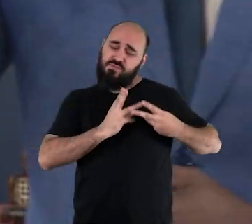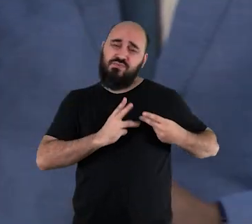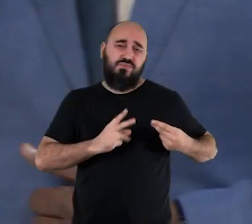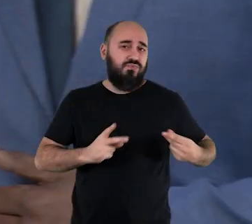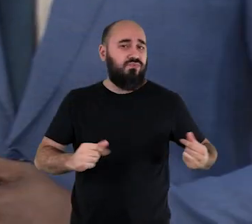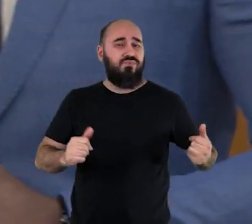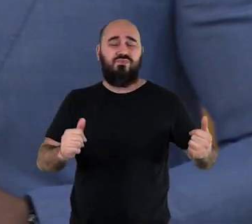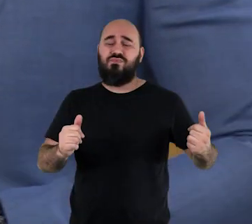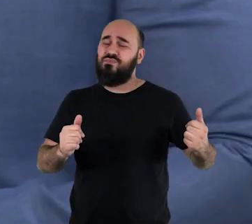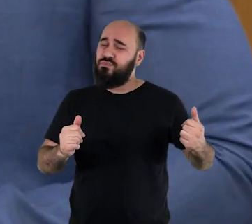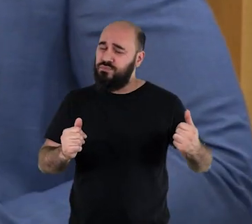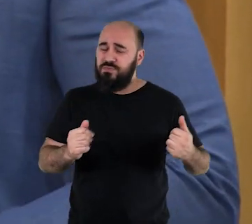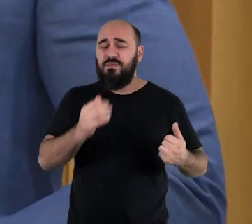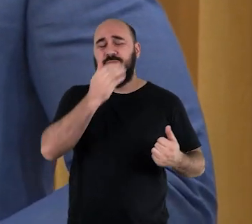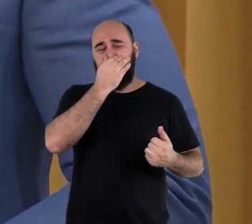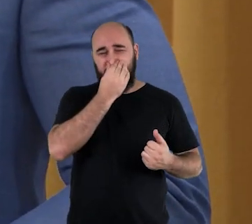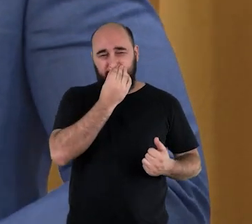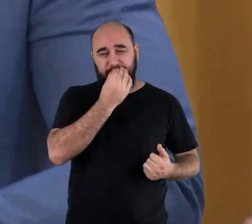passará.